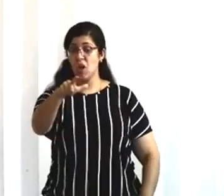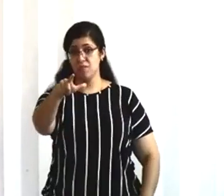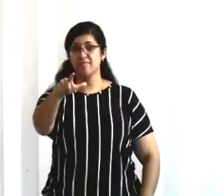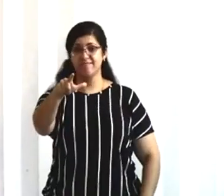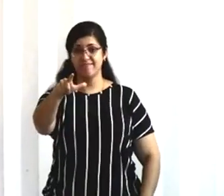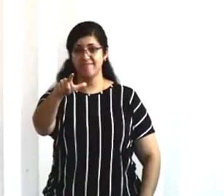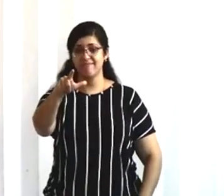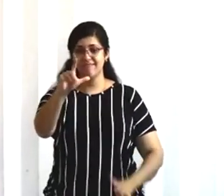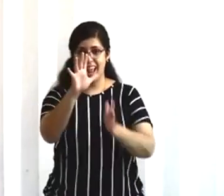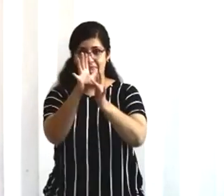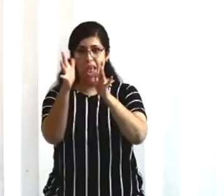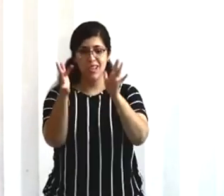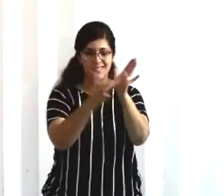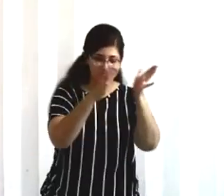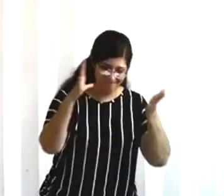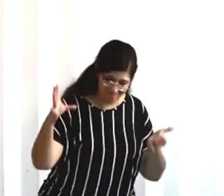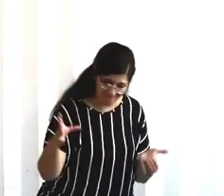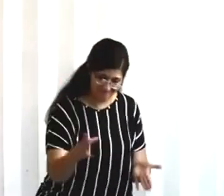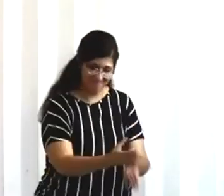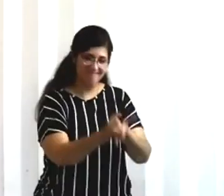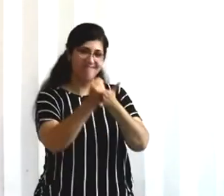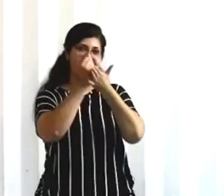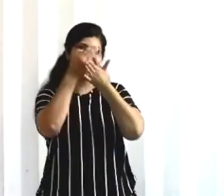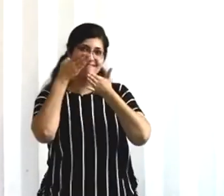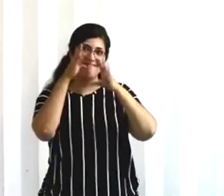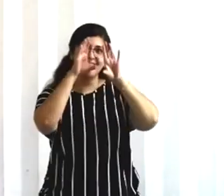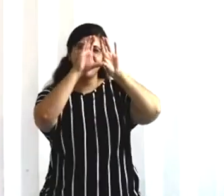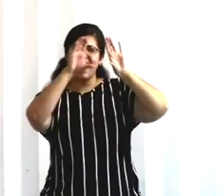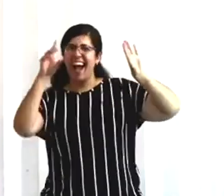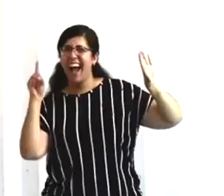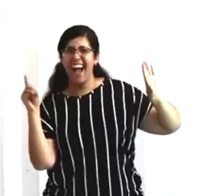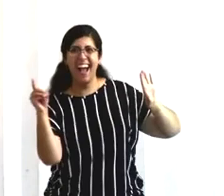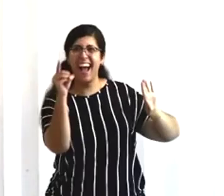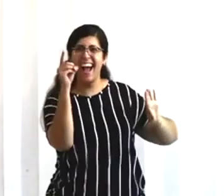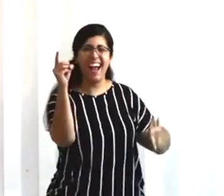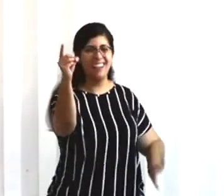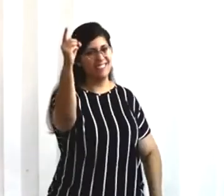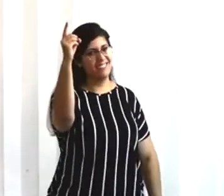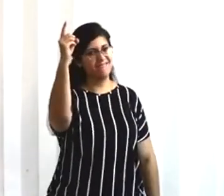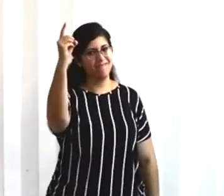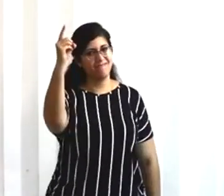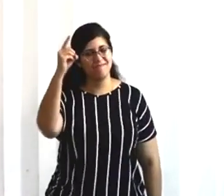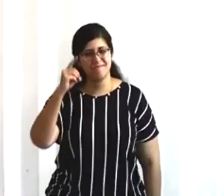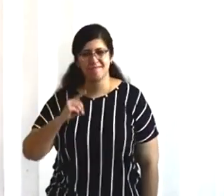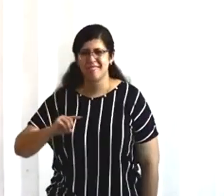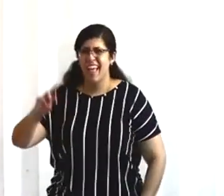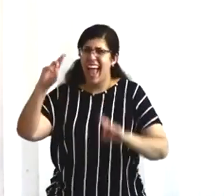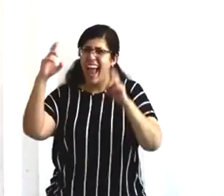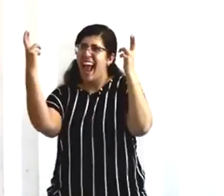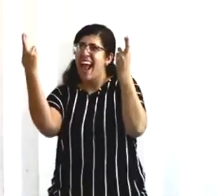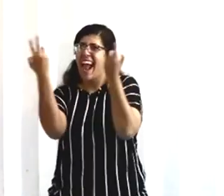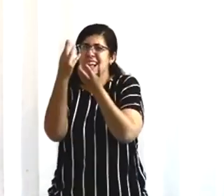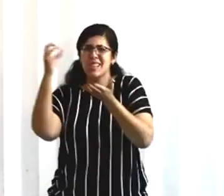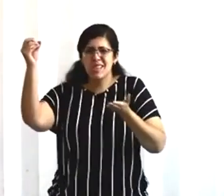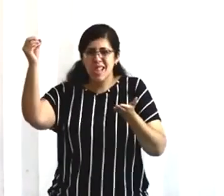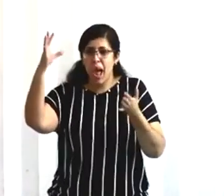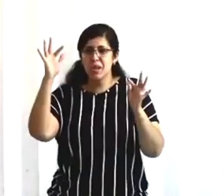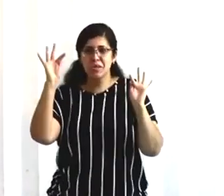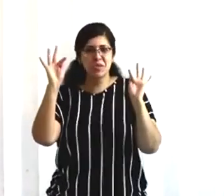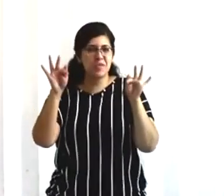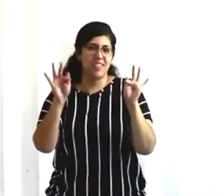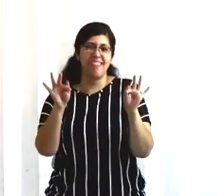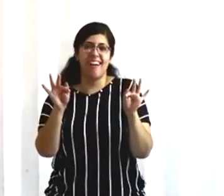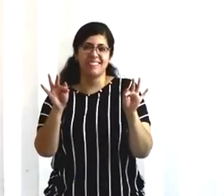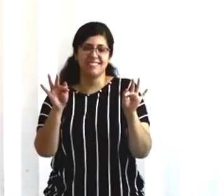Cristo voltar para nos levar para a eternidade. aí esse reino da luz será completo. Não